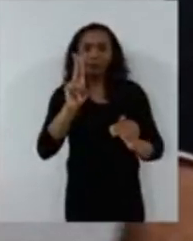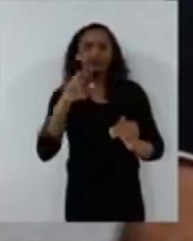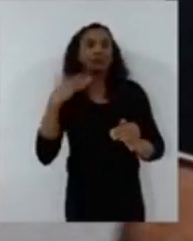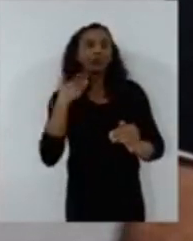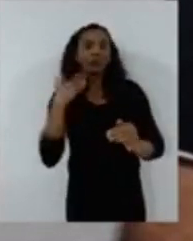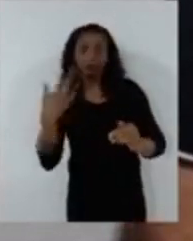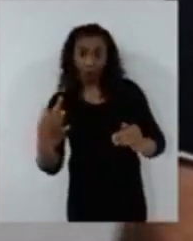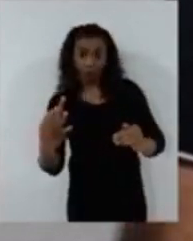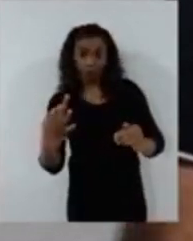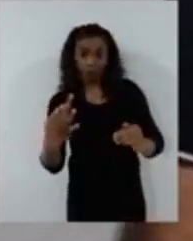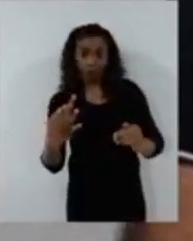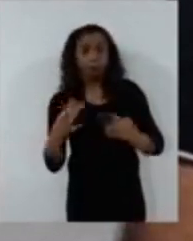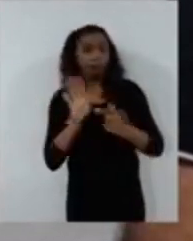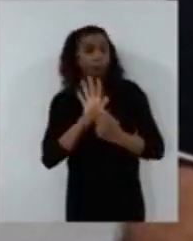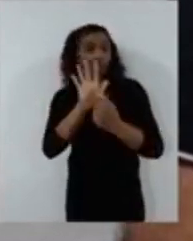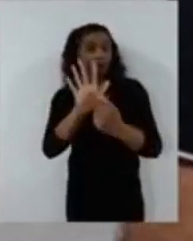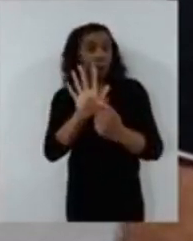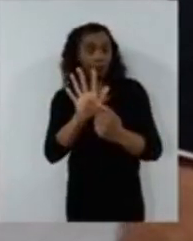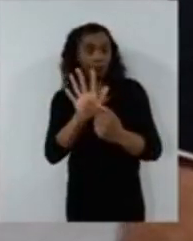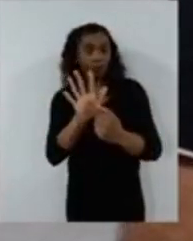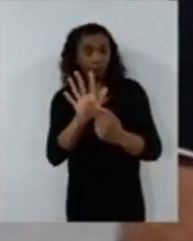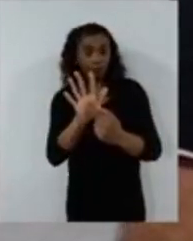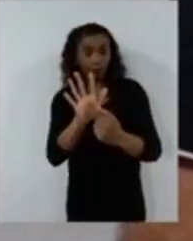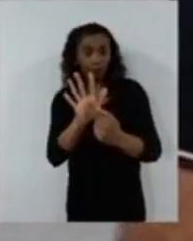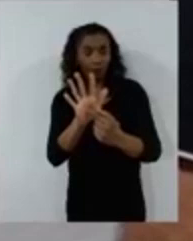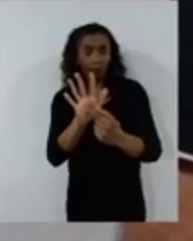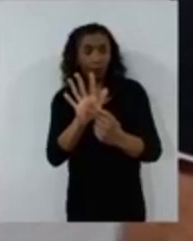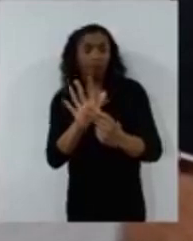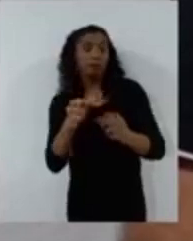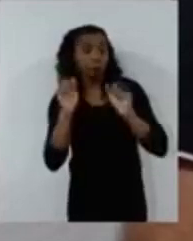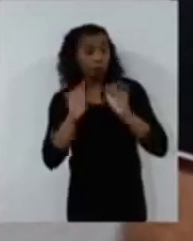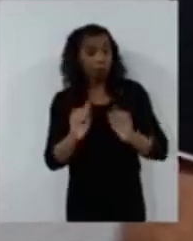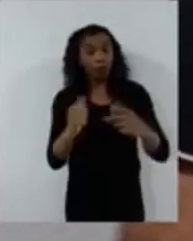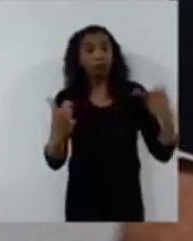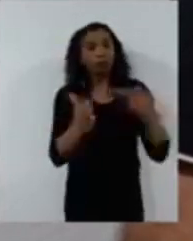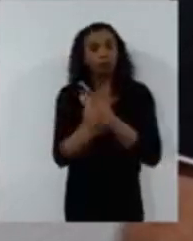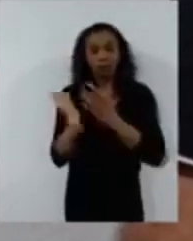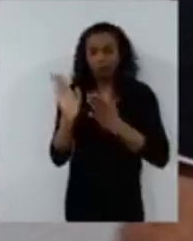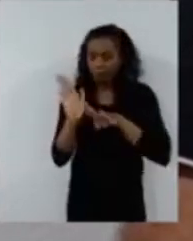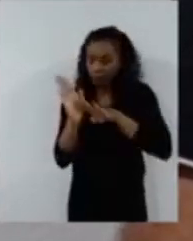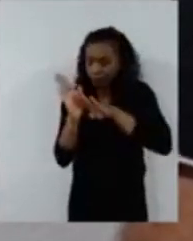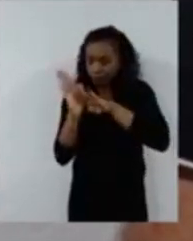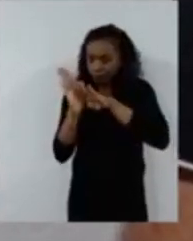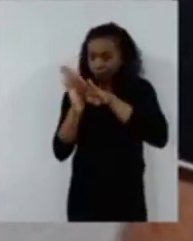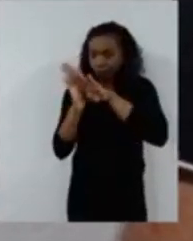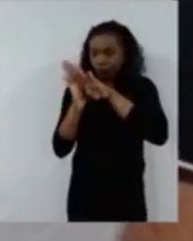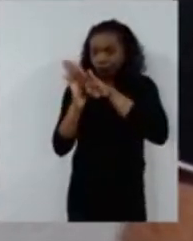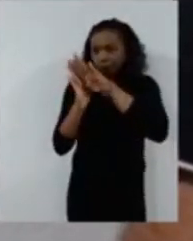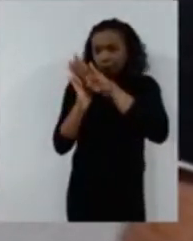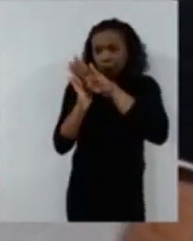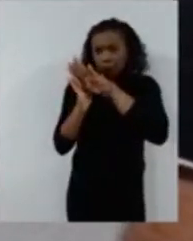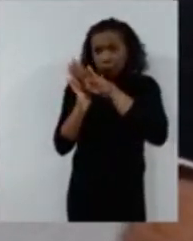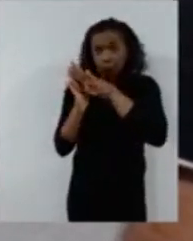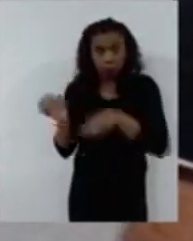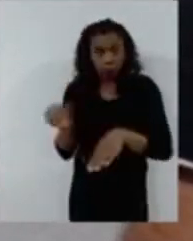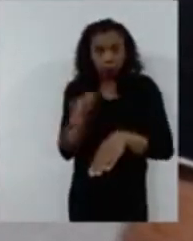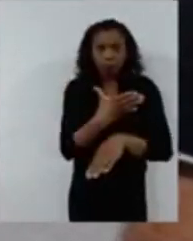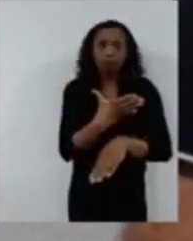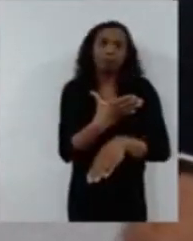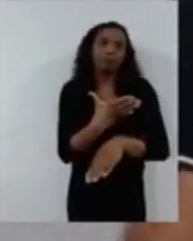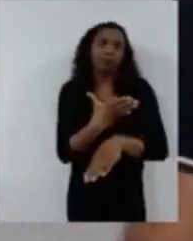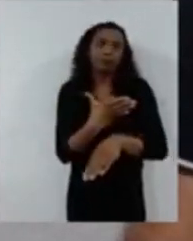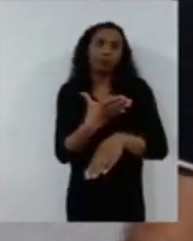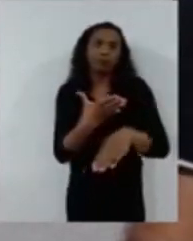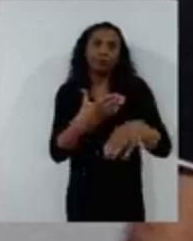mostrando a possibilidade de um pico expressivo de novos casos, inclusive com possíveis óbitos,